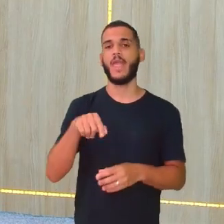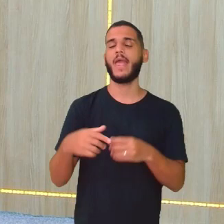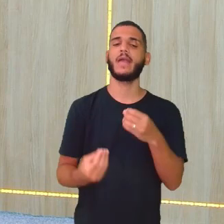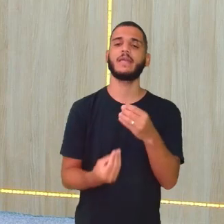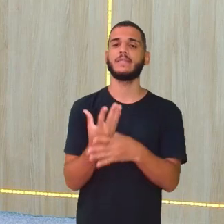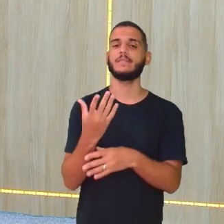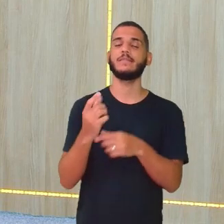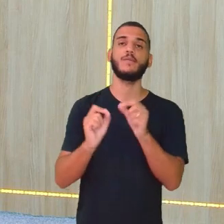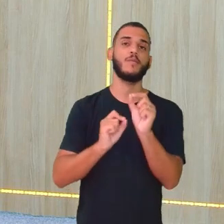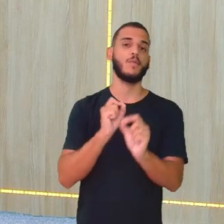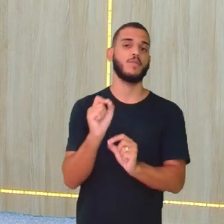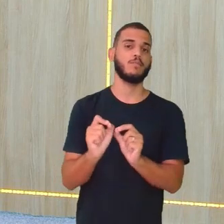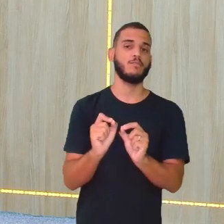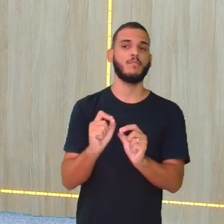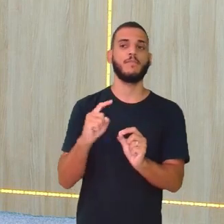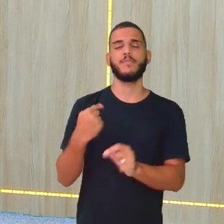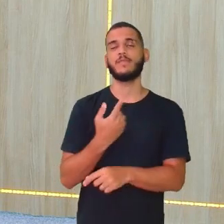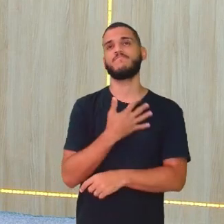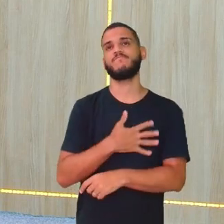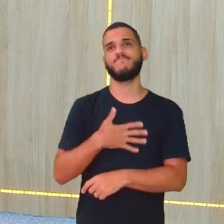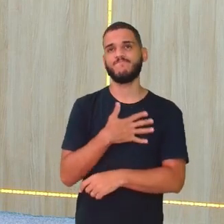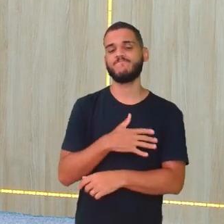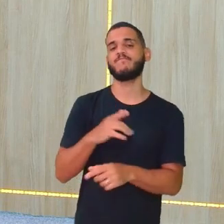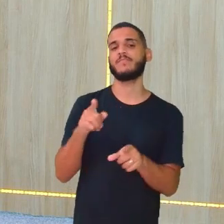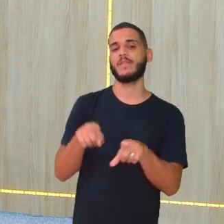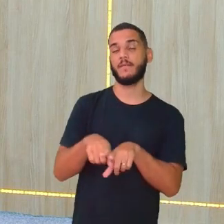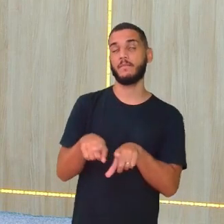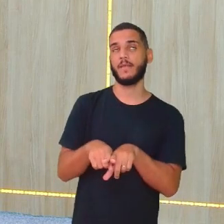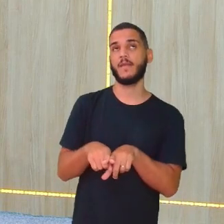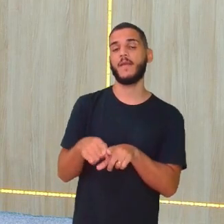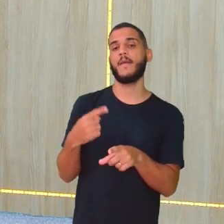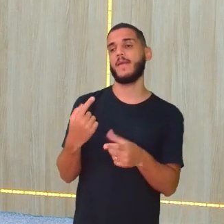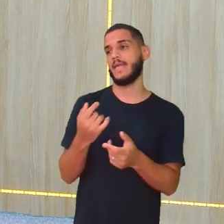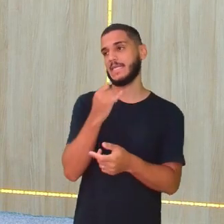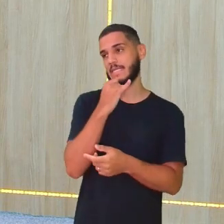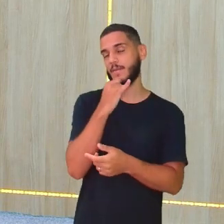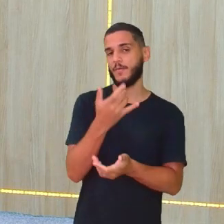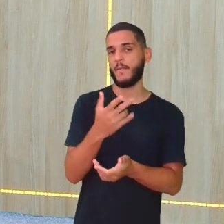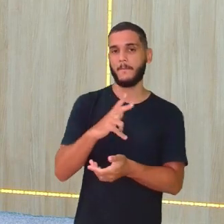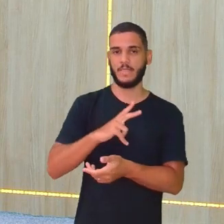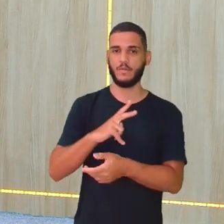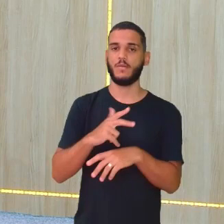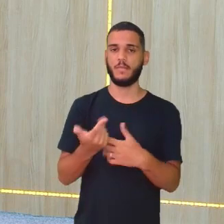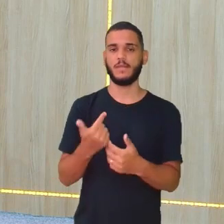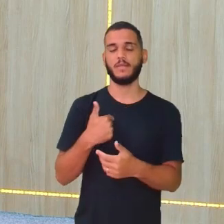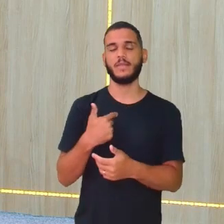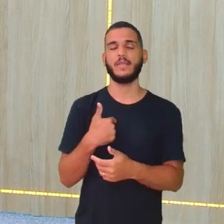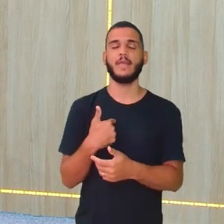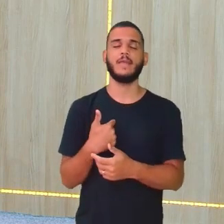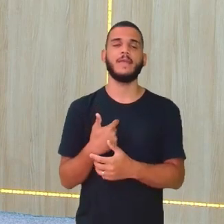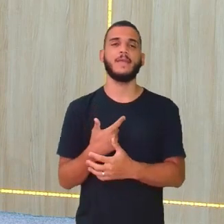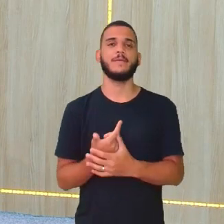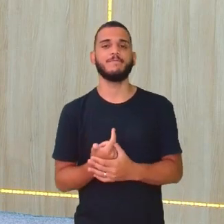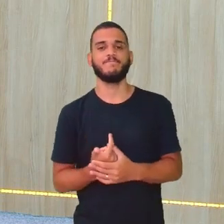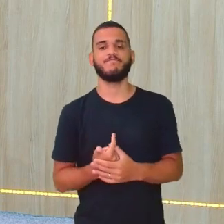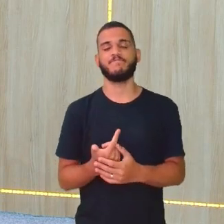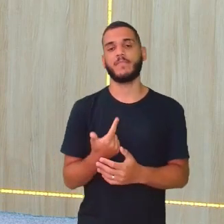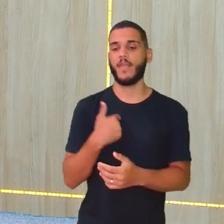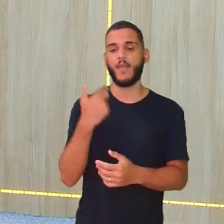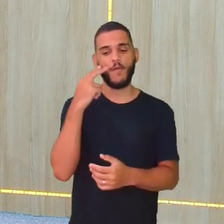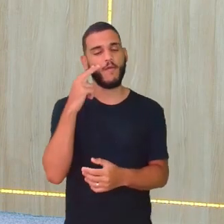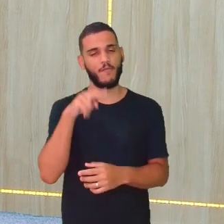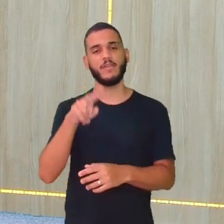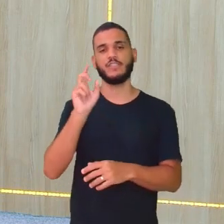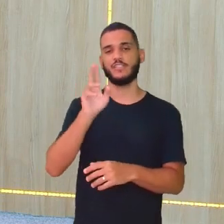falando muito sobre... E eu gosto muito de partir desse ponto individual. Então, por exemplo, tem episódios, como você mesmo